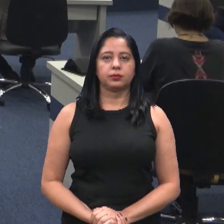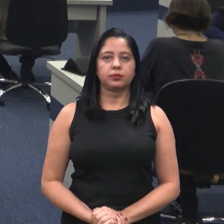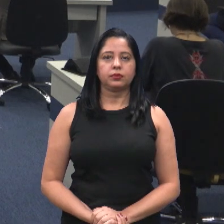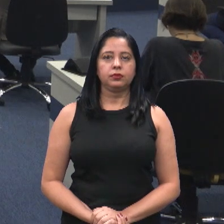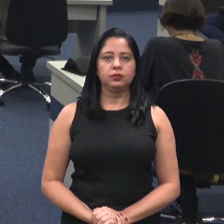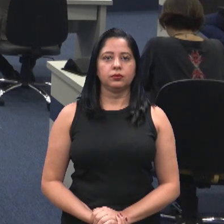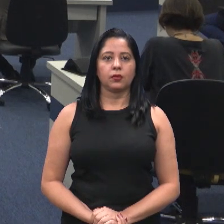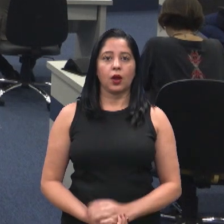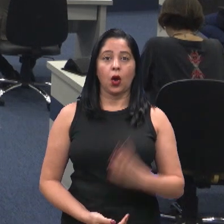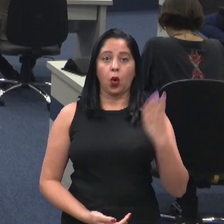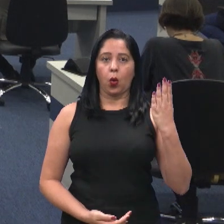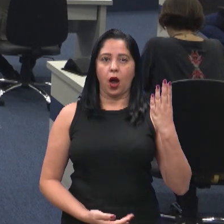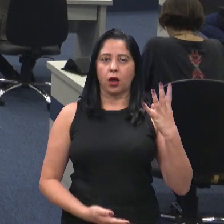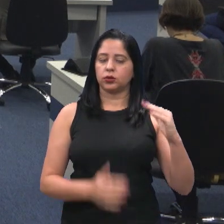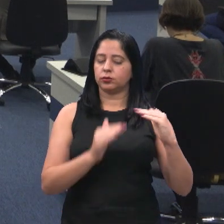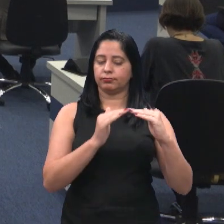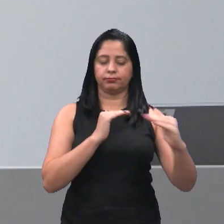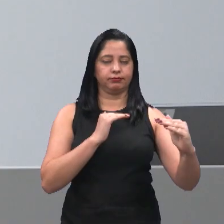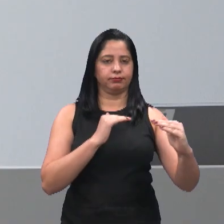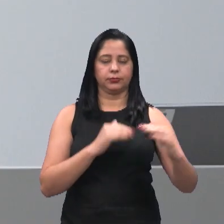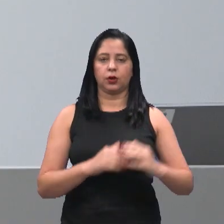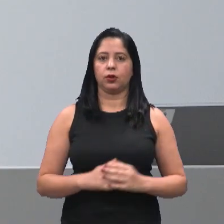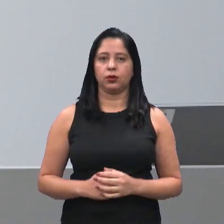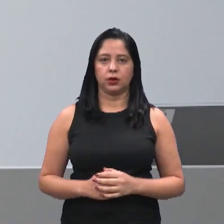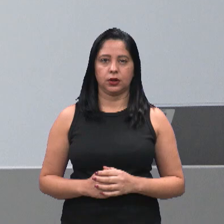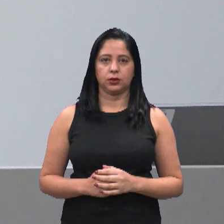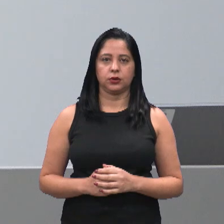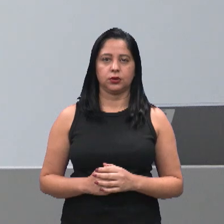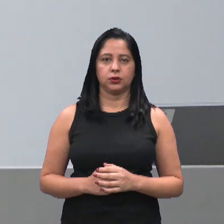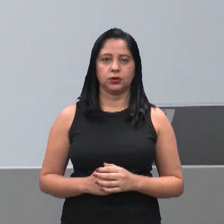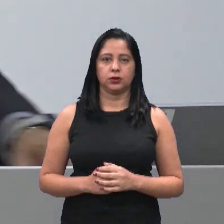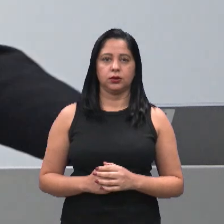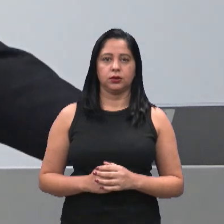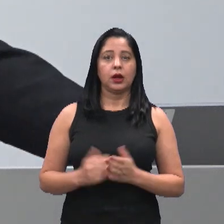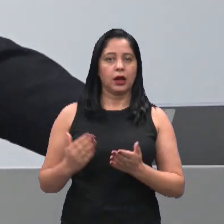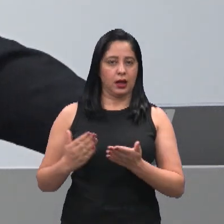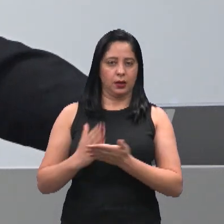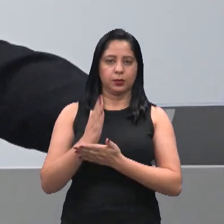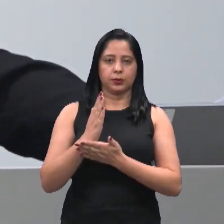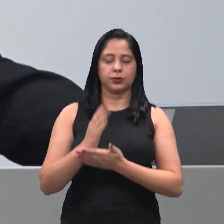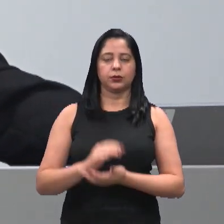Quatro votos contrários, senhor presidente. Com 4 votos contrários, está aprovado.